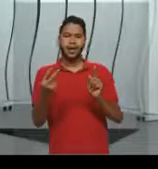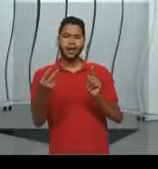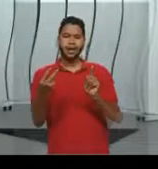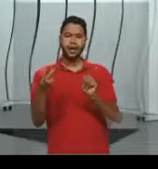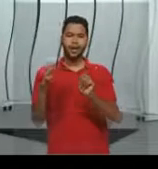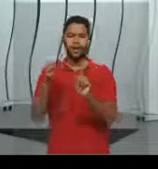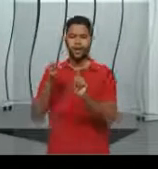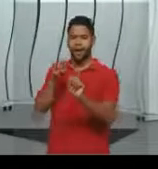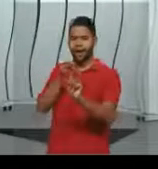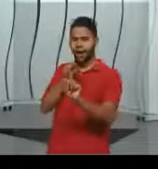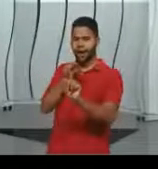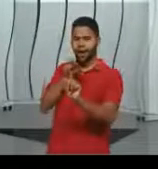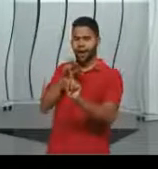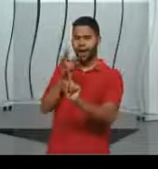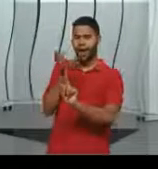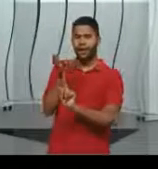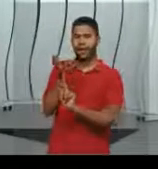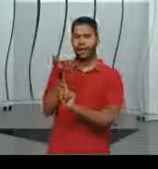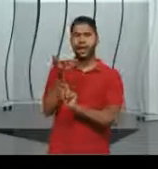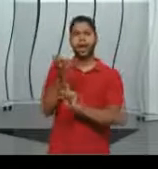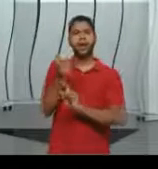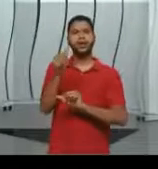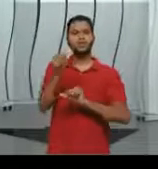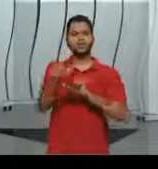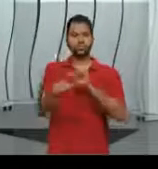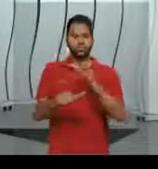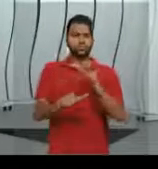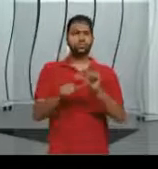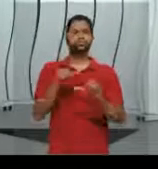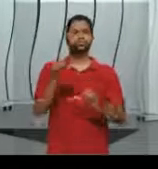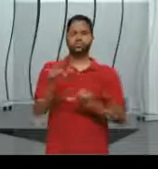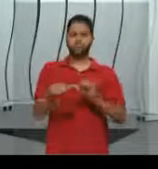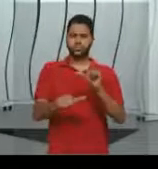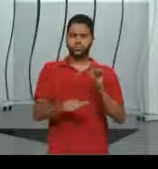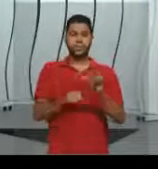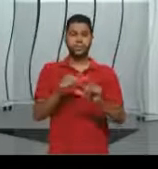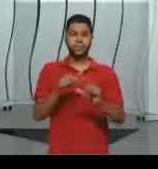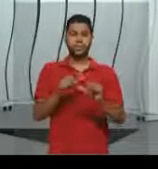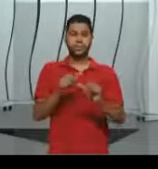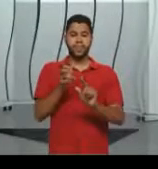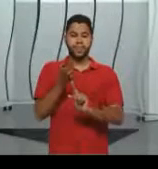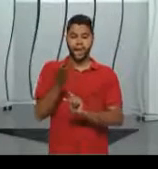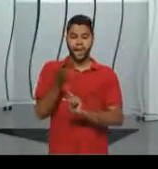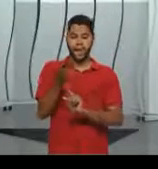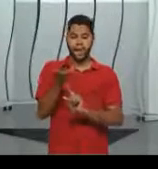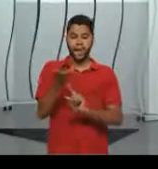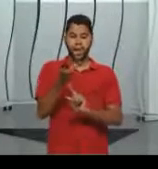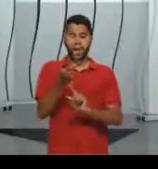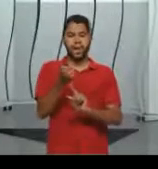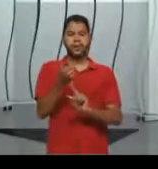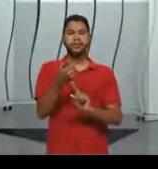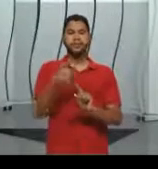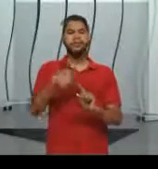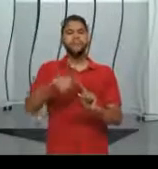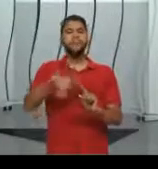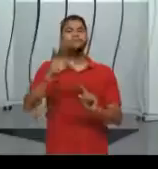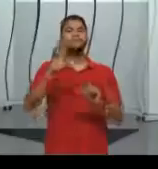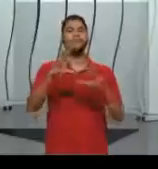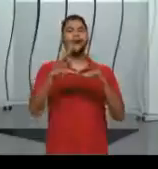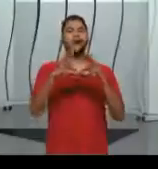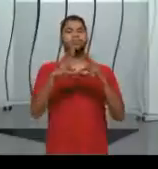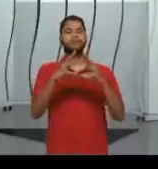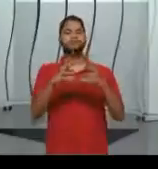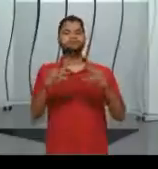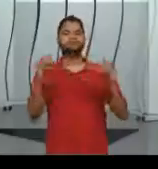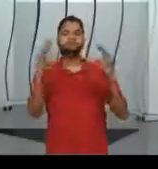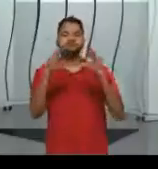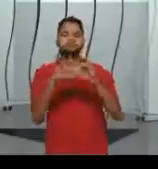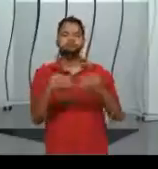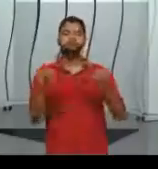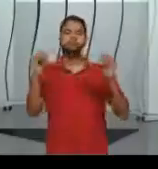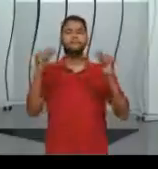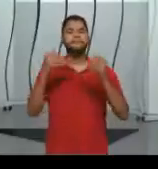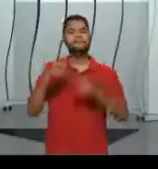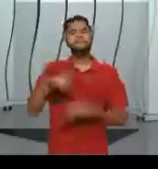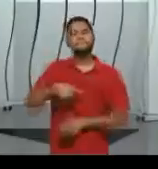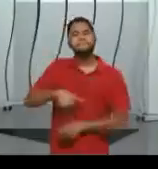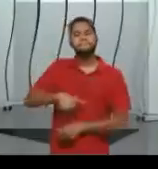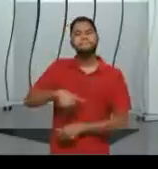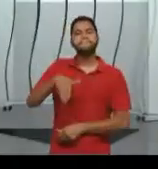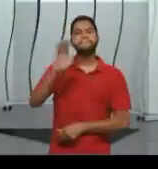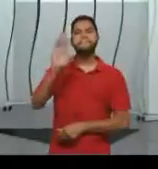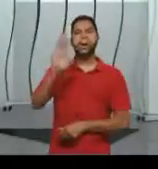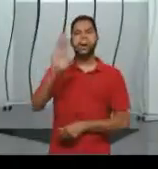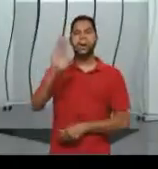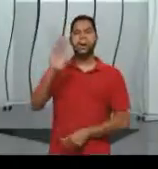diante da arte, ele vai modificar. A arte vai passar a ser mais abstrata, ela vai passar a ser